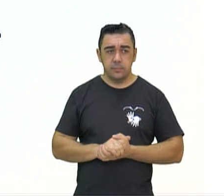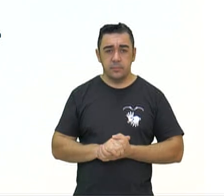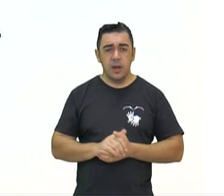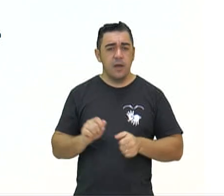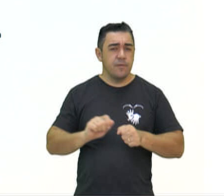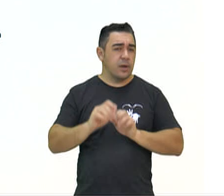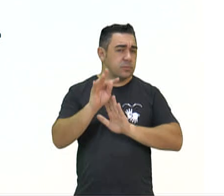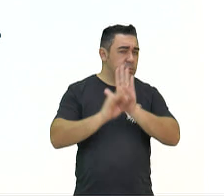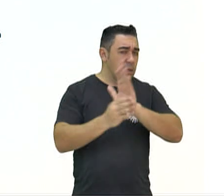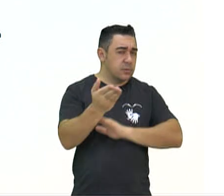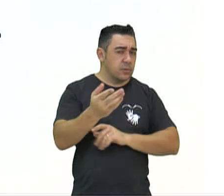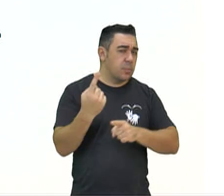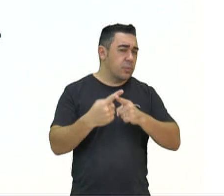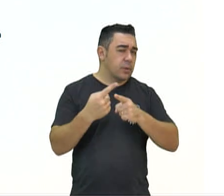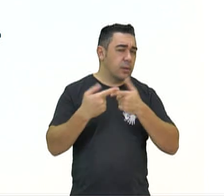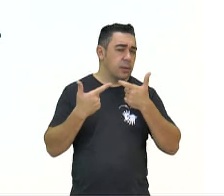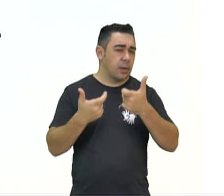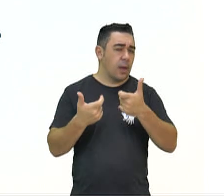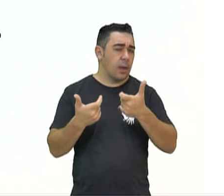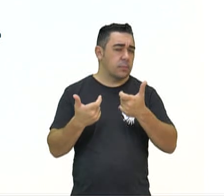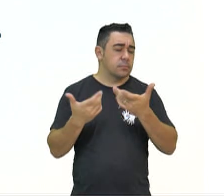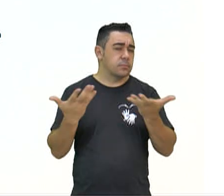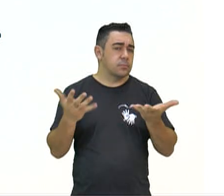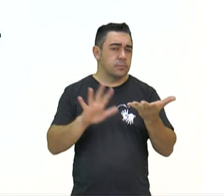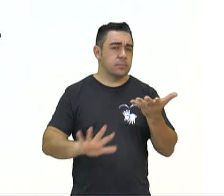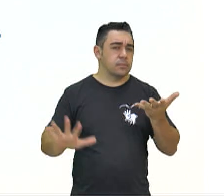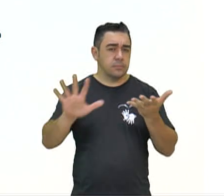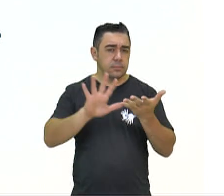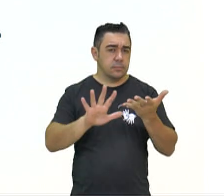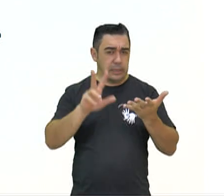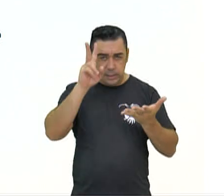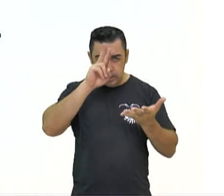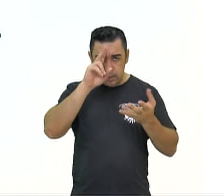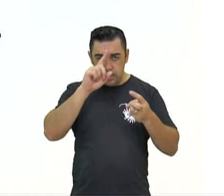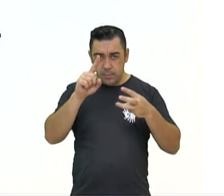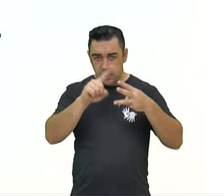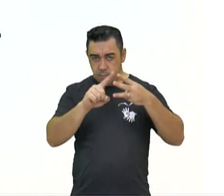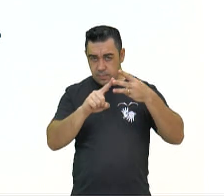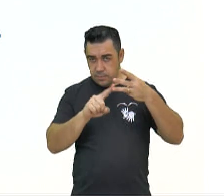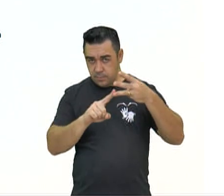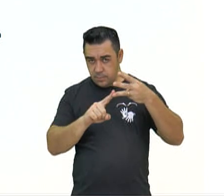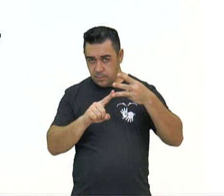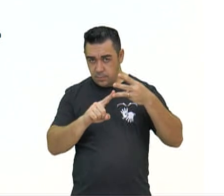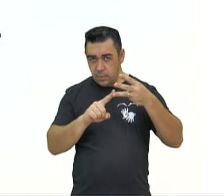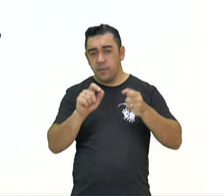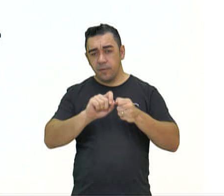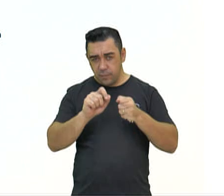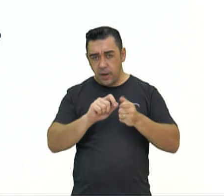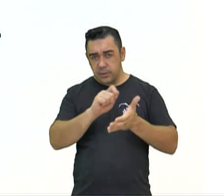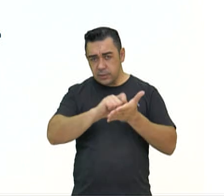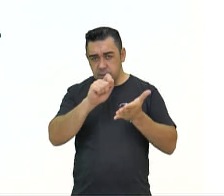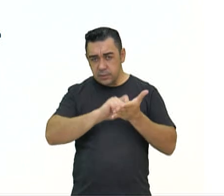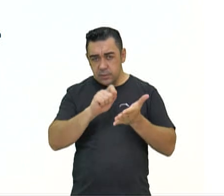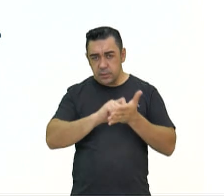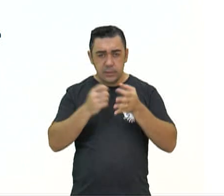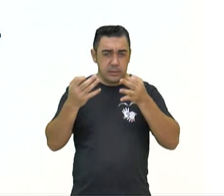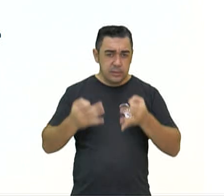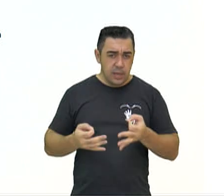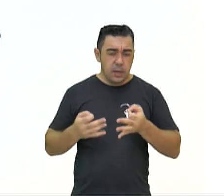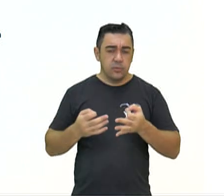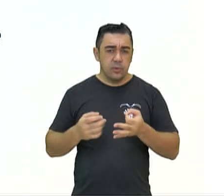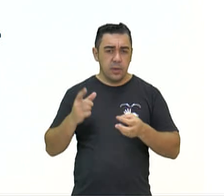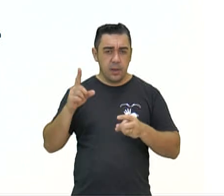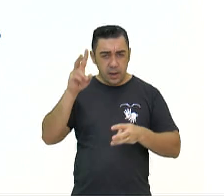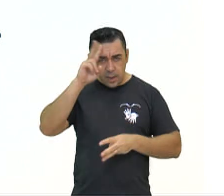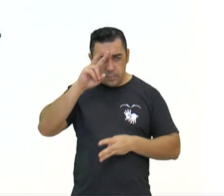E por que tem tantas guerras nesta área? Lembra dos 3 mapas? Reforce esse pensamento. Poucas pessoas, se você